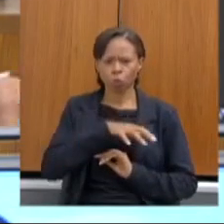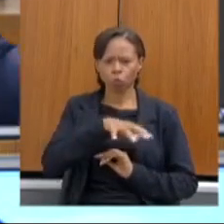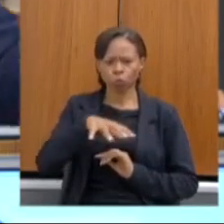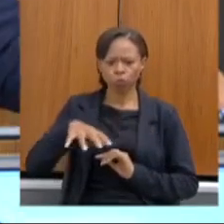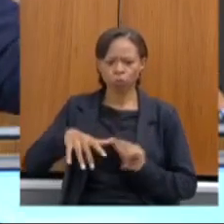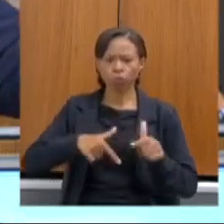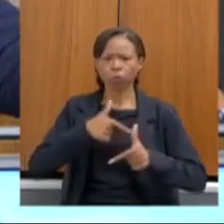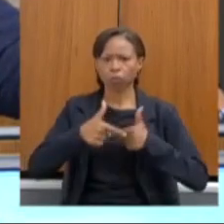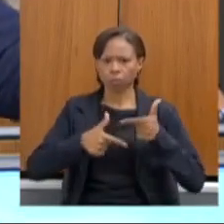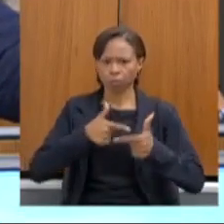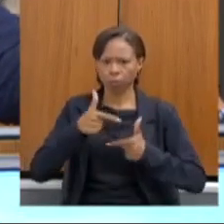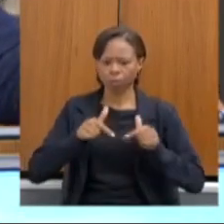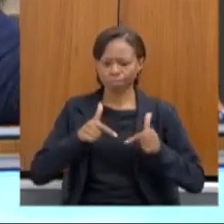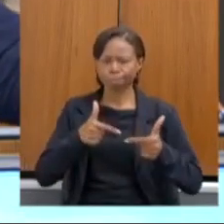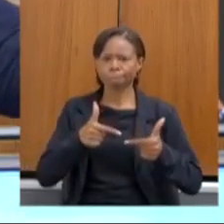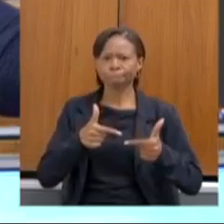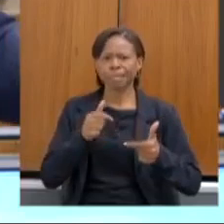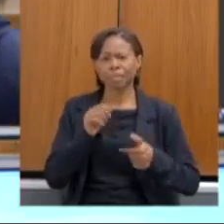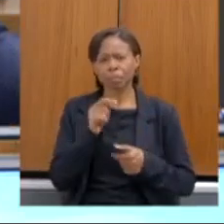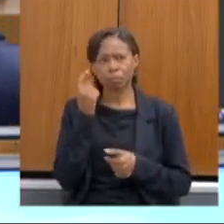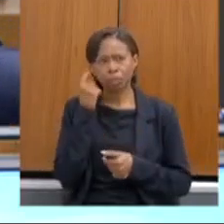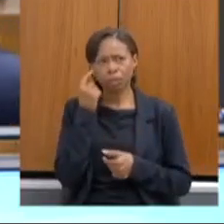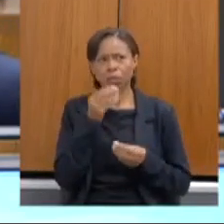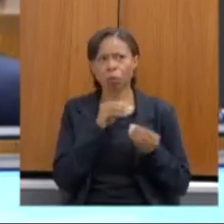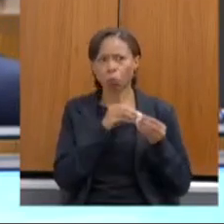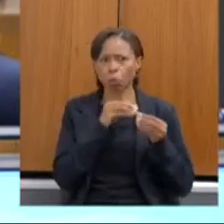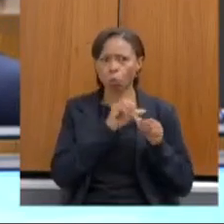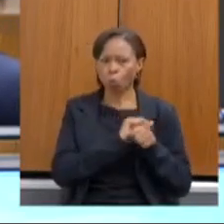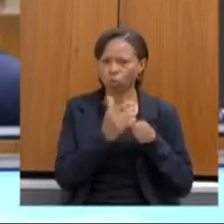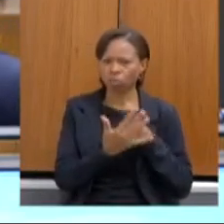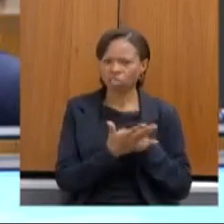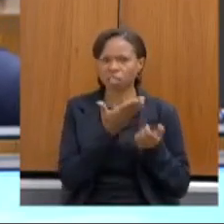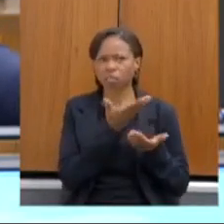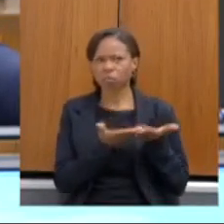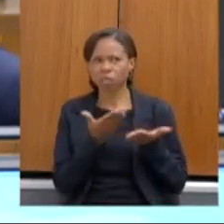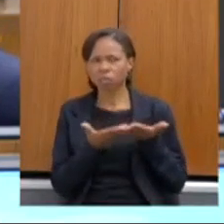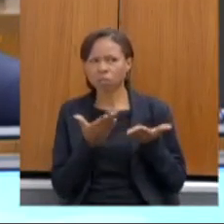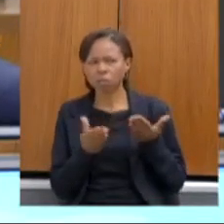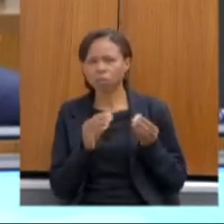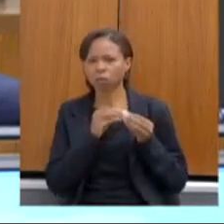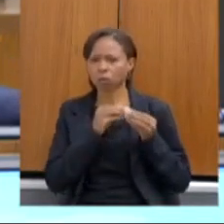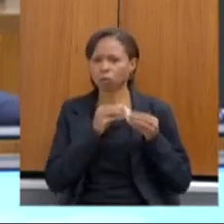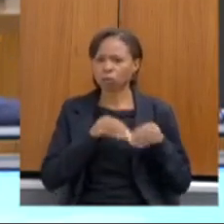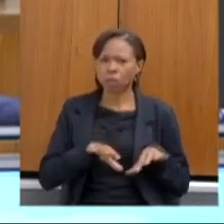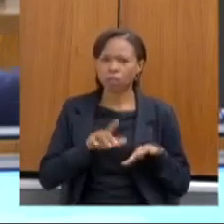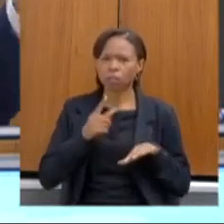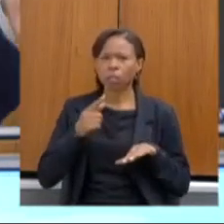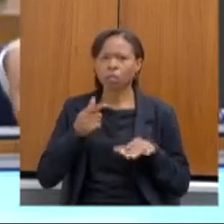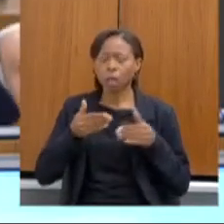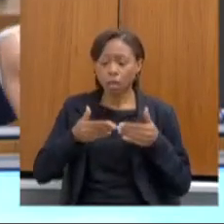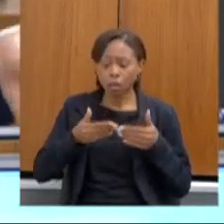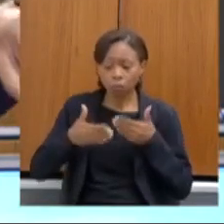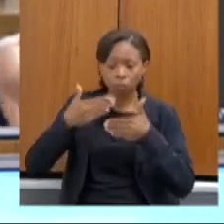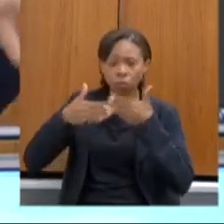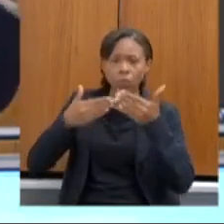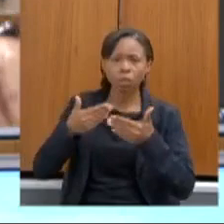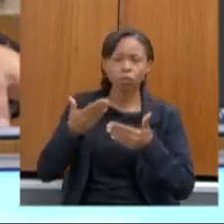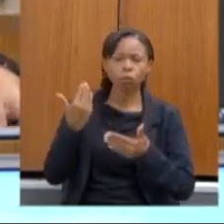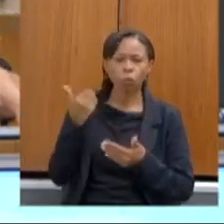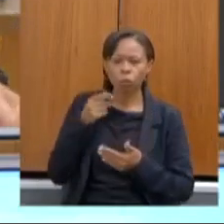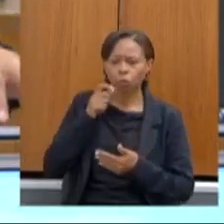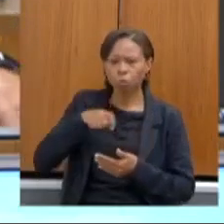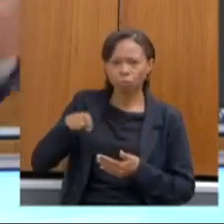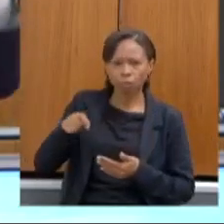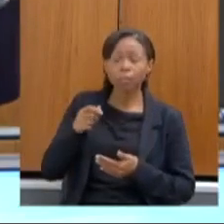a gente pegar tudo que se perdeu na com vídeo e tudo que a gente tem avançado nos últimos meses nós estamos com um saldo de cinco mil empregos